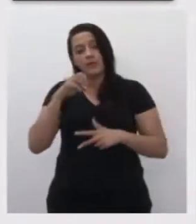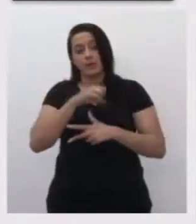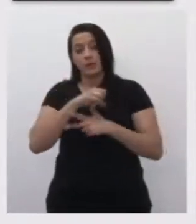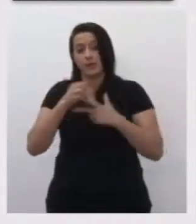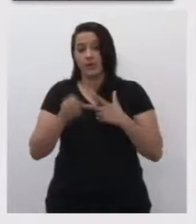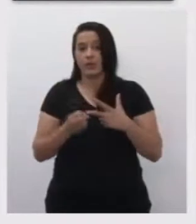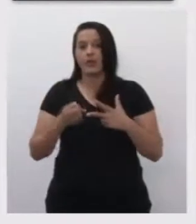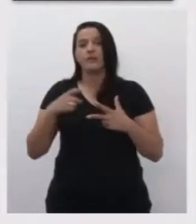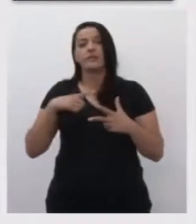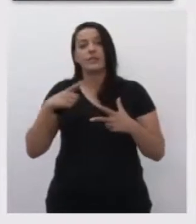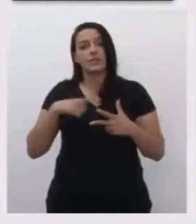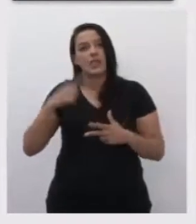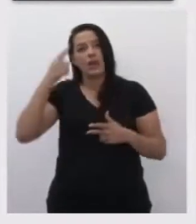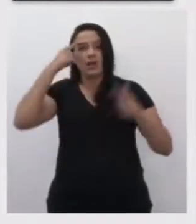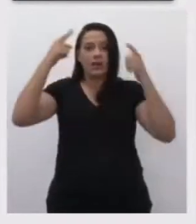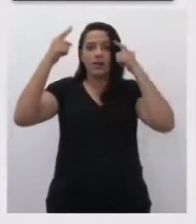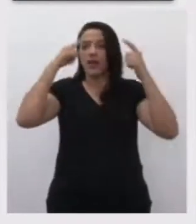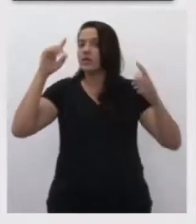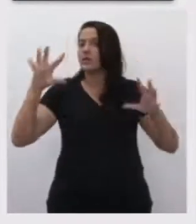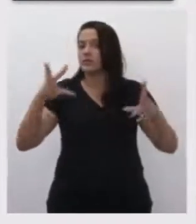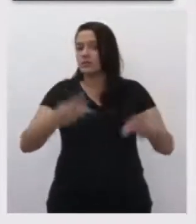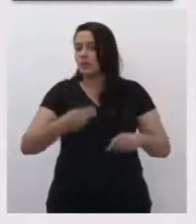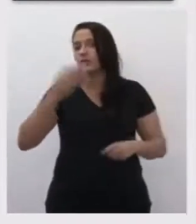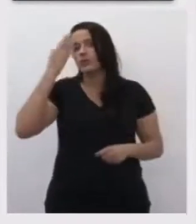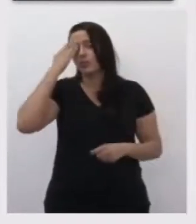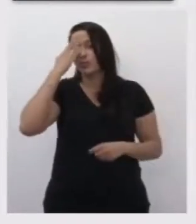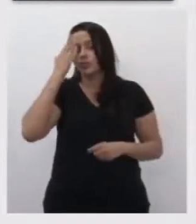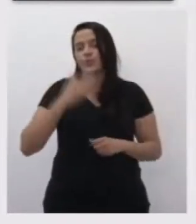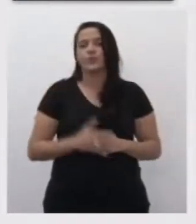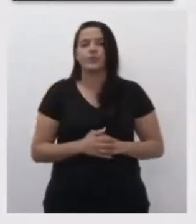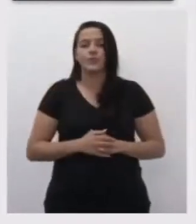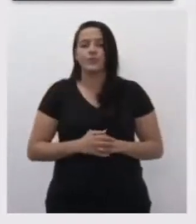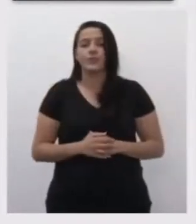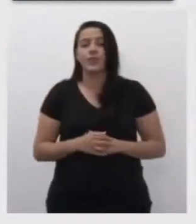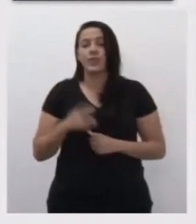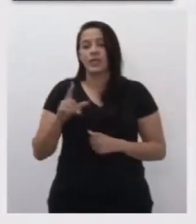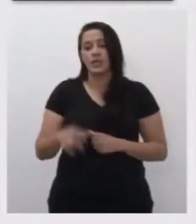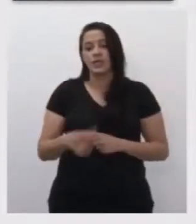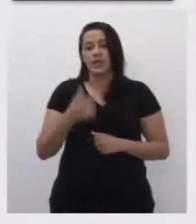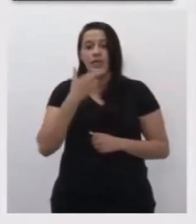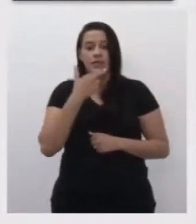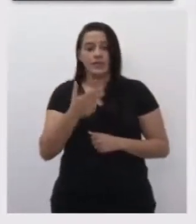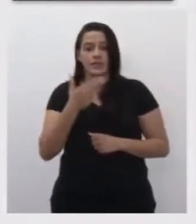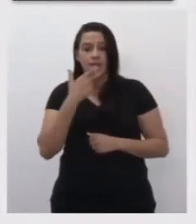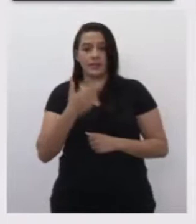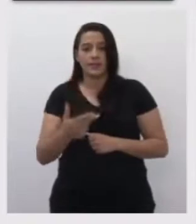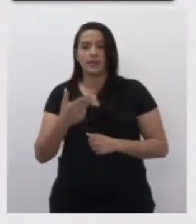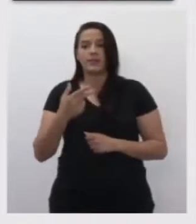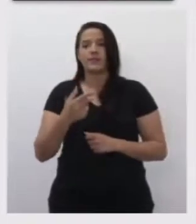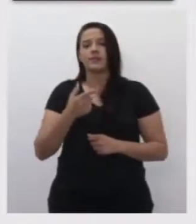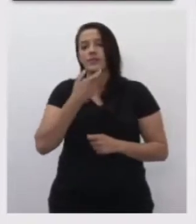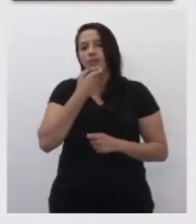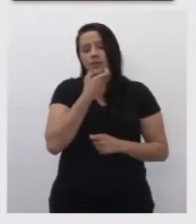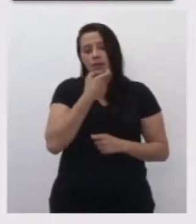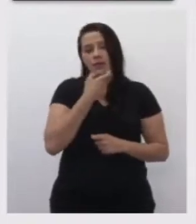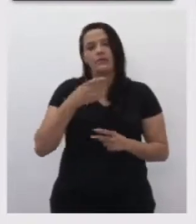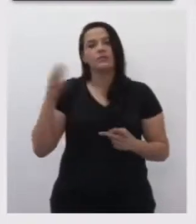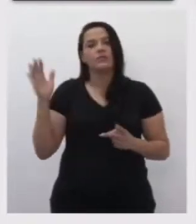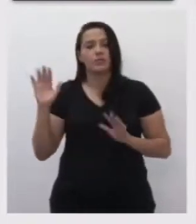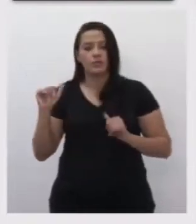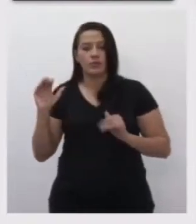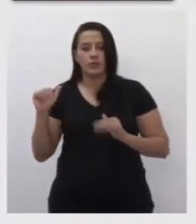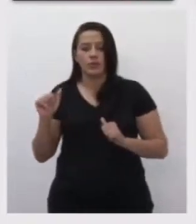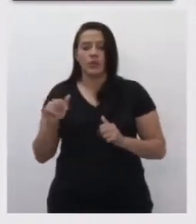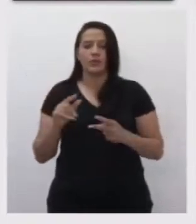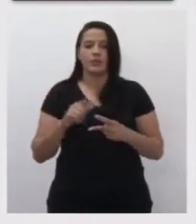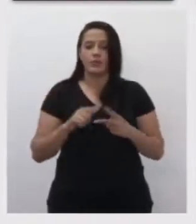estar antenado no que está vindo, né? Línguas estrangeiras, inglês e espanhol, mas é um conteúdo bem básico, tá?